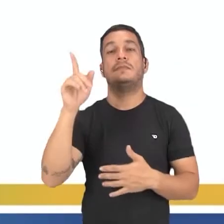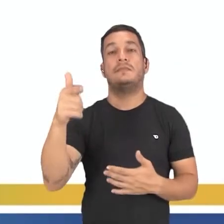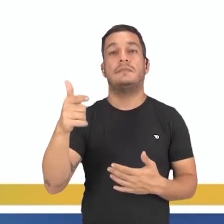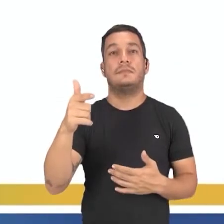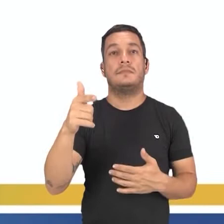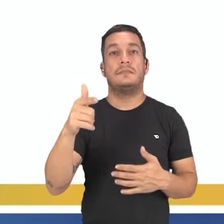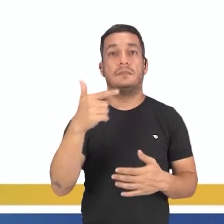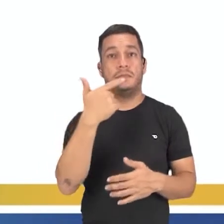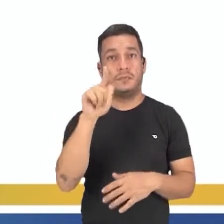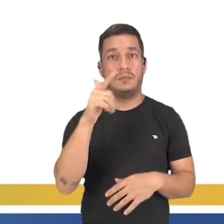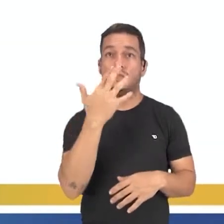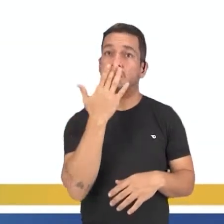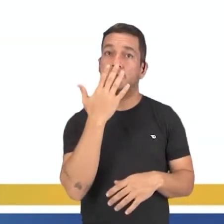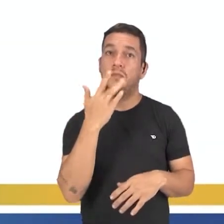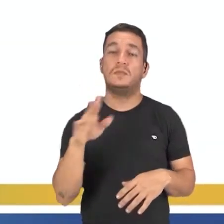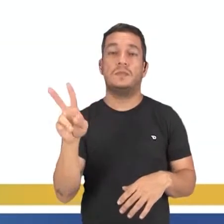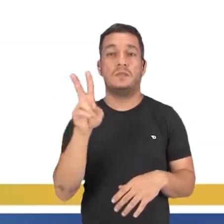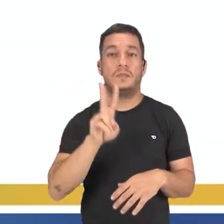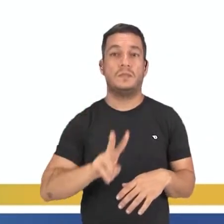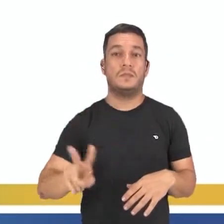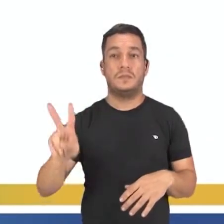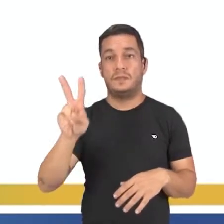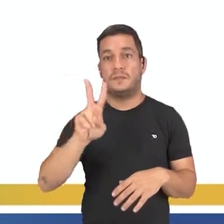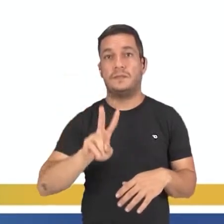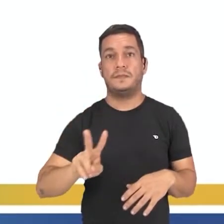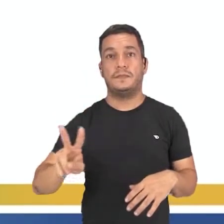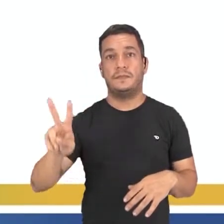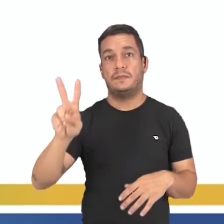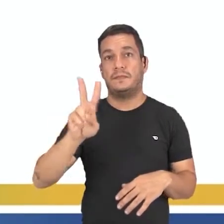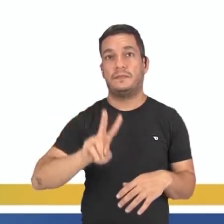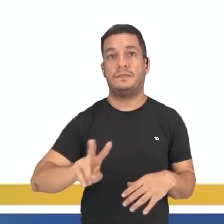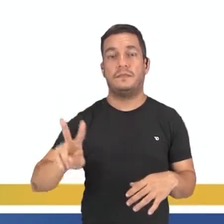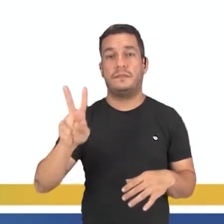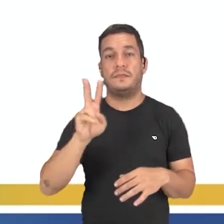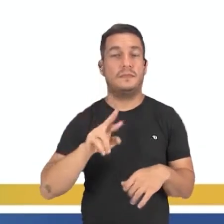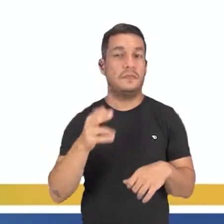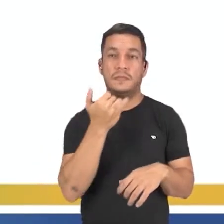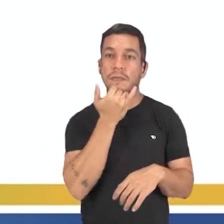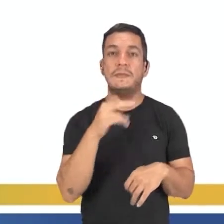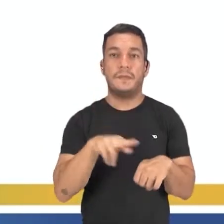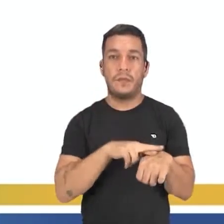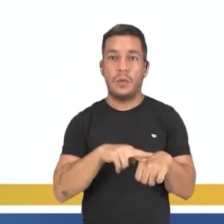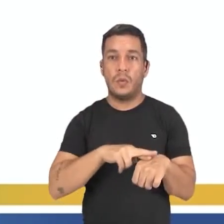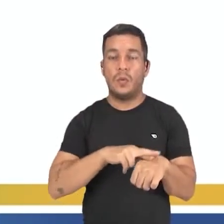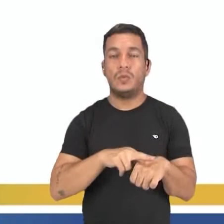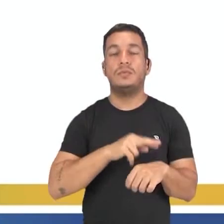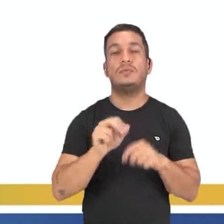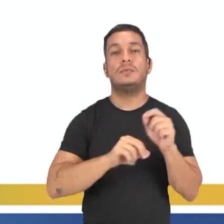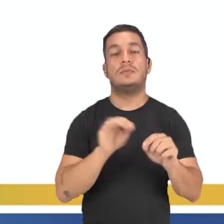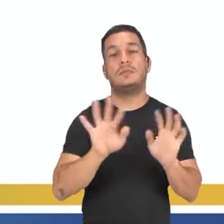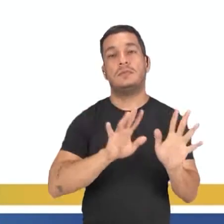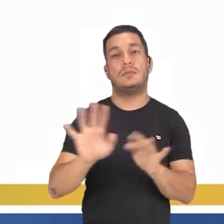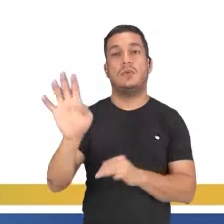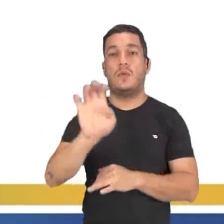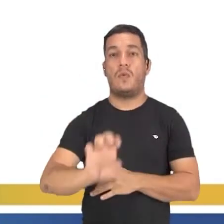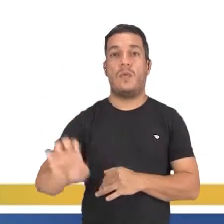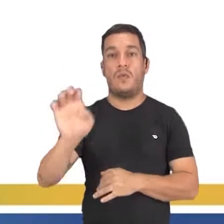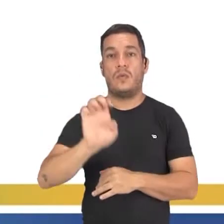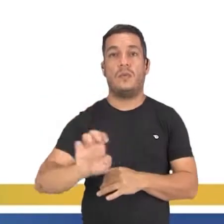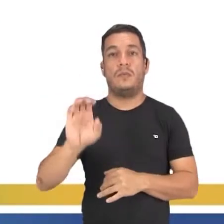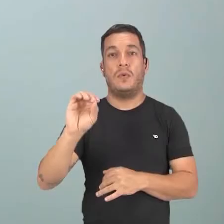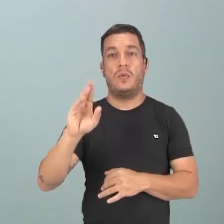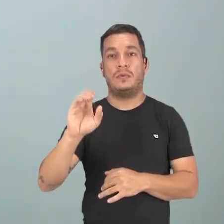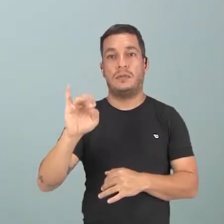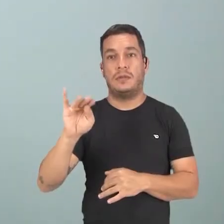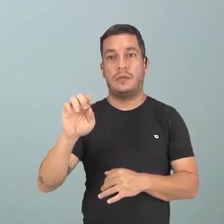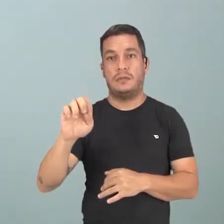anglo-saxônica e a outra cor, a cor roxa, fluxos para a Europa